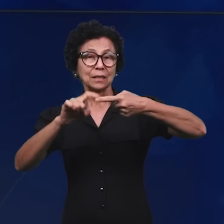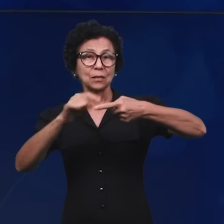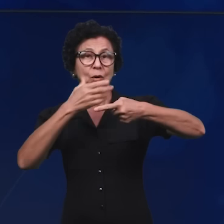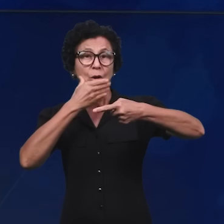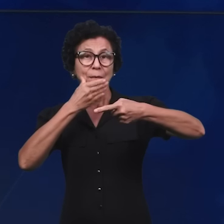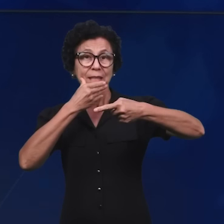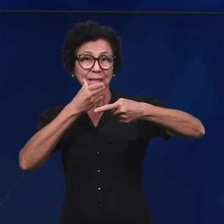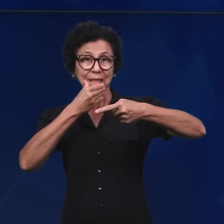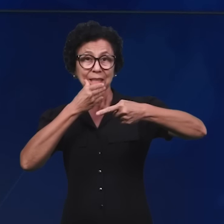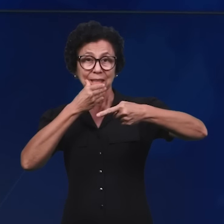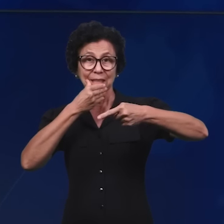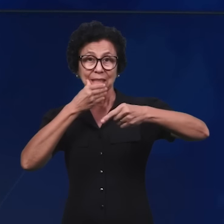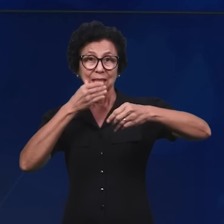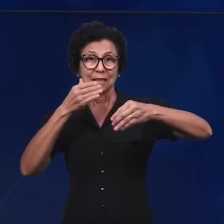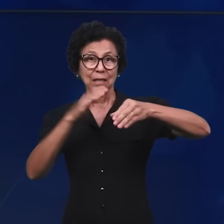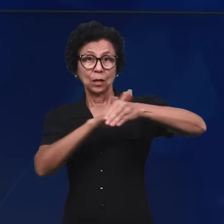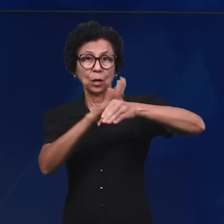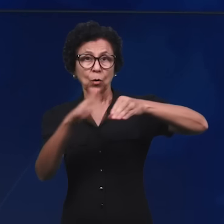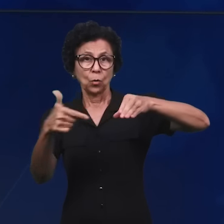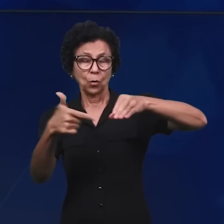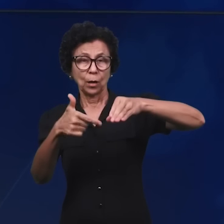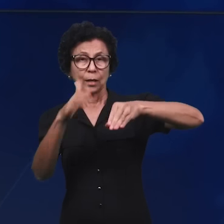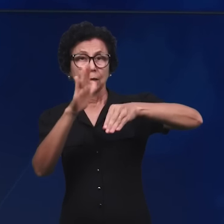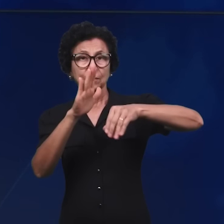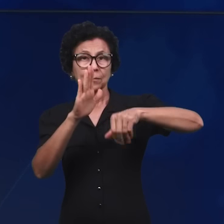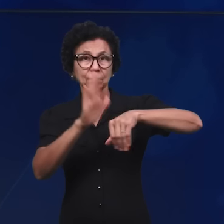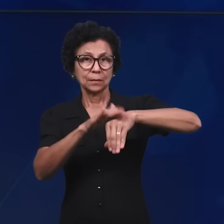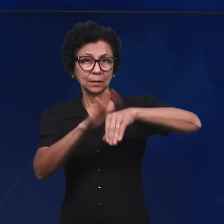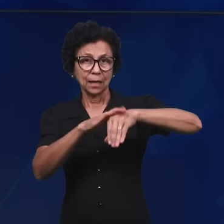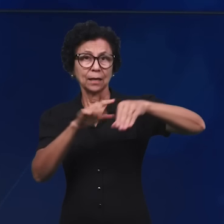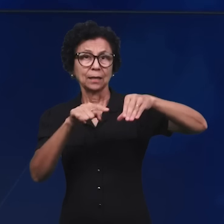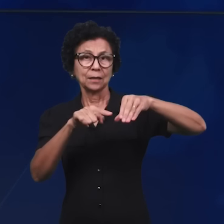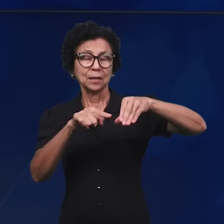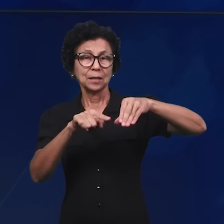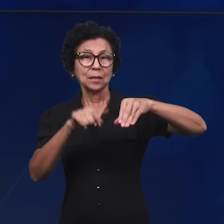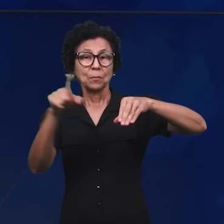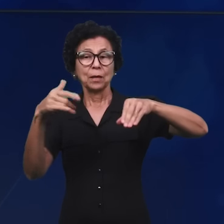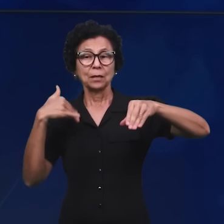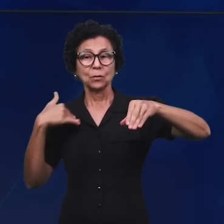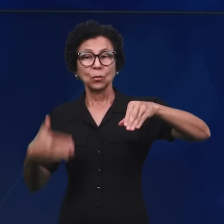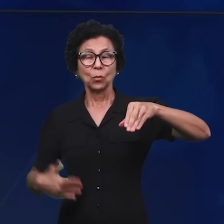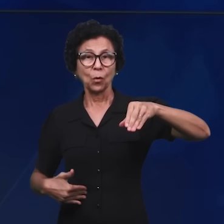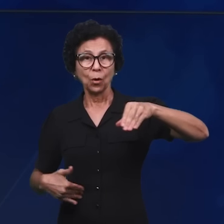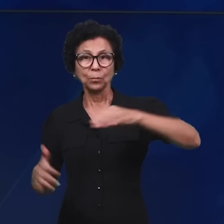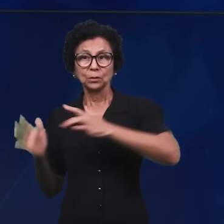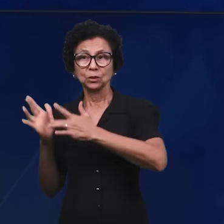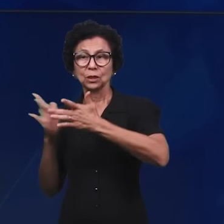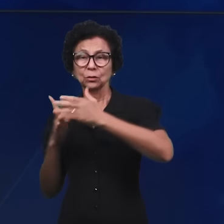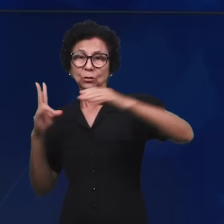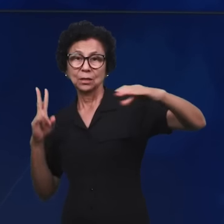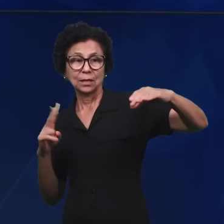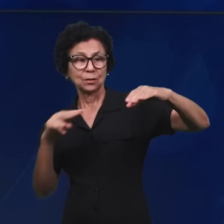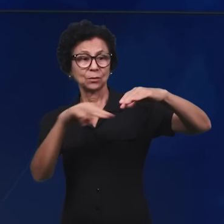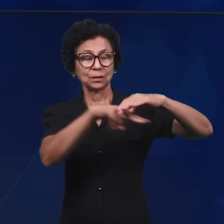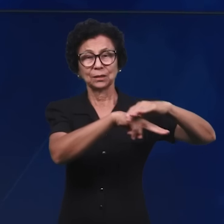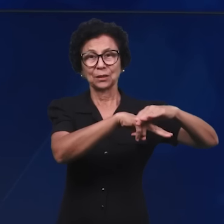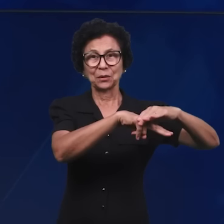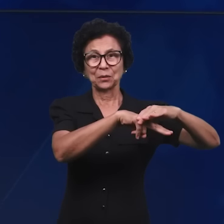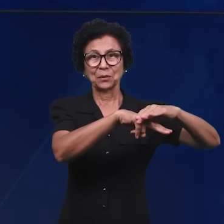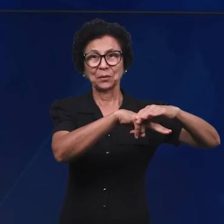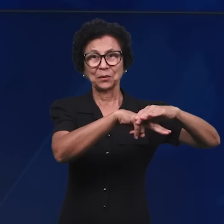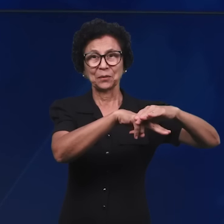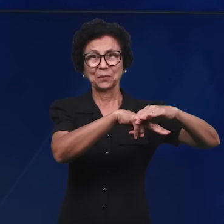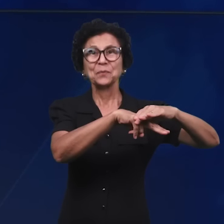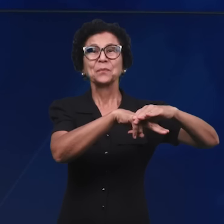Arimateia, Jesus vence a morte, porque foi naquela sepultura que ele ressuscitou. Foi